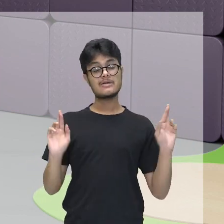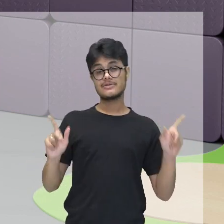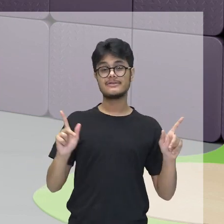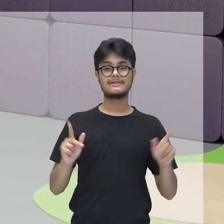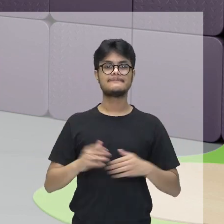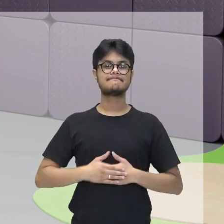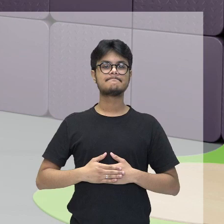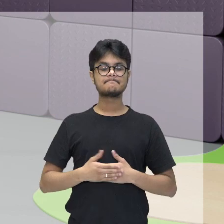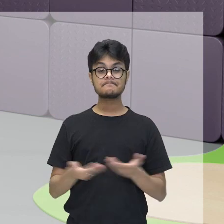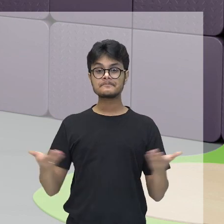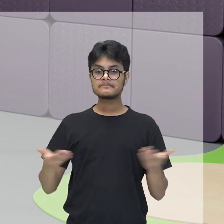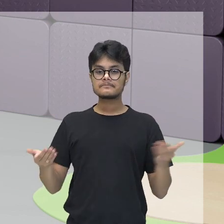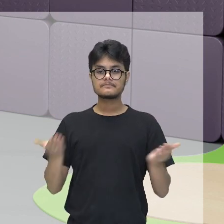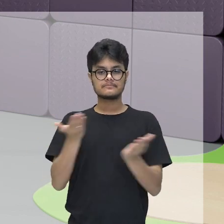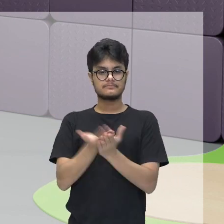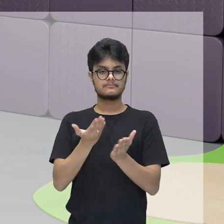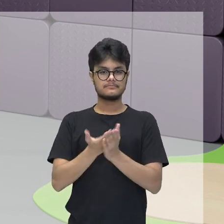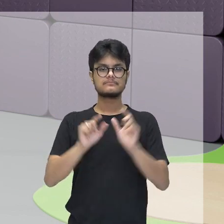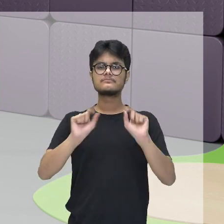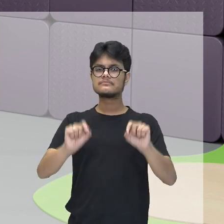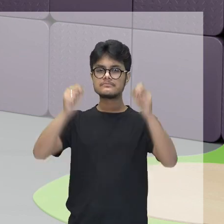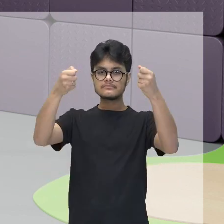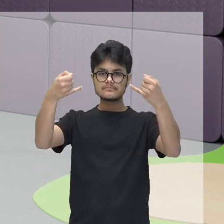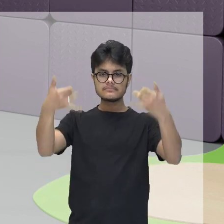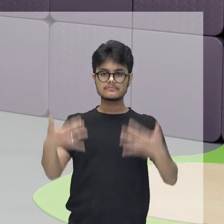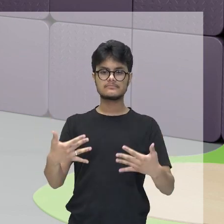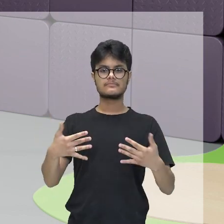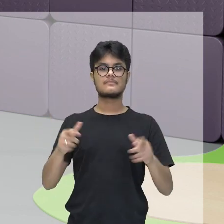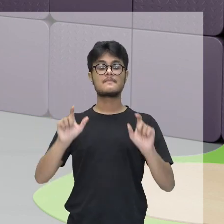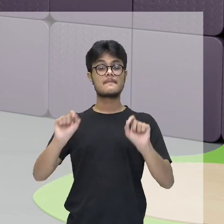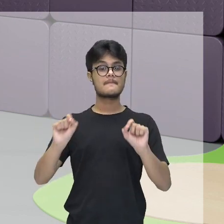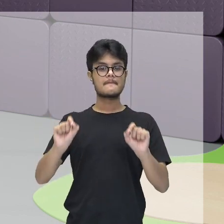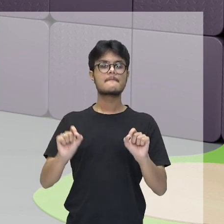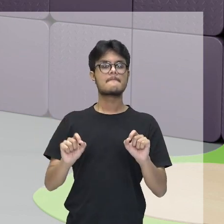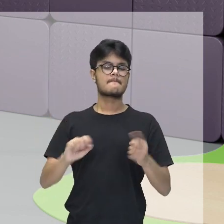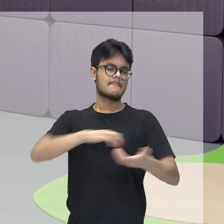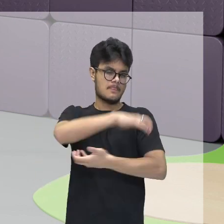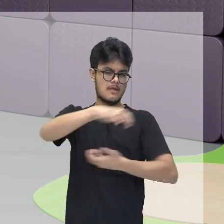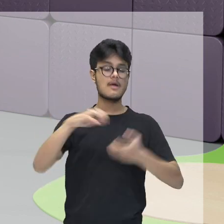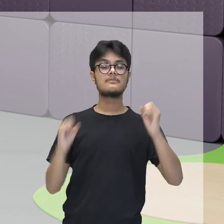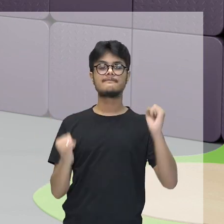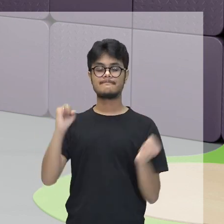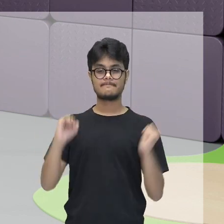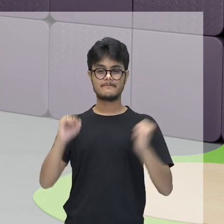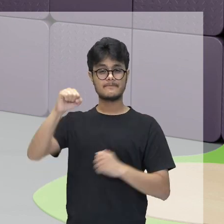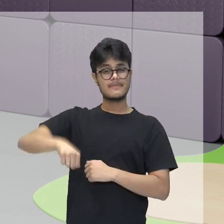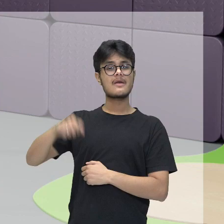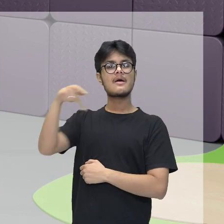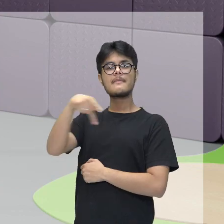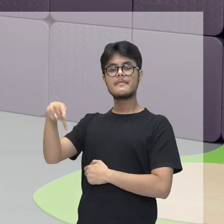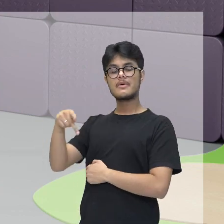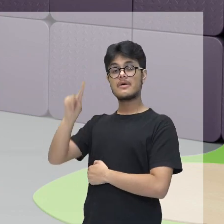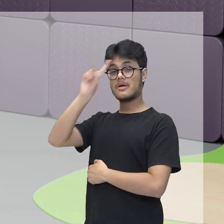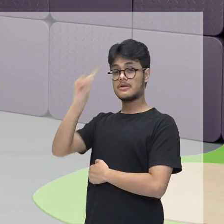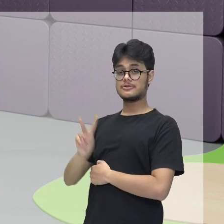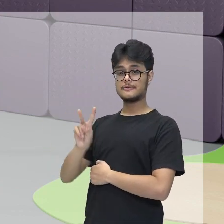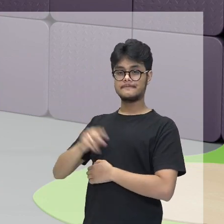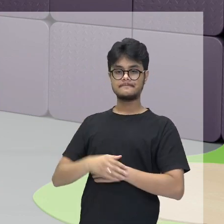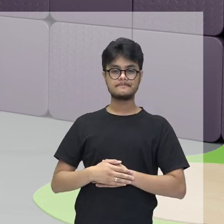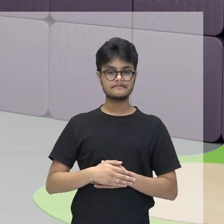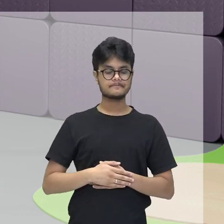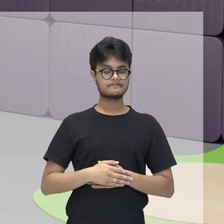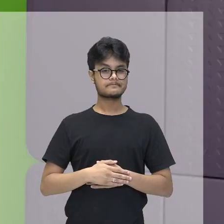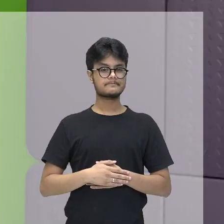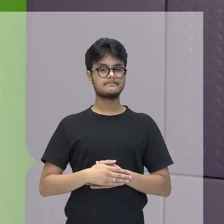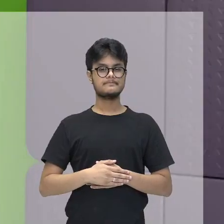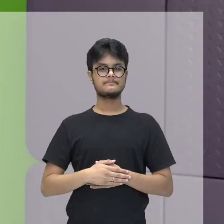Mas nós vamos ver aí uma explicação sobre a Revolução Industrial com o professor Artemison. Veja